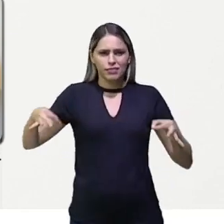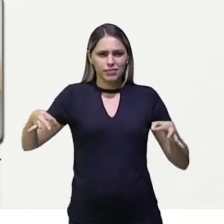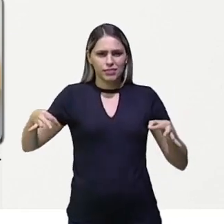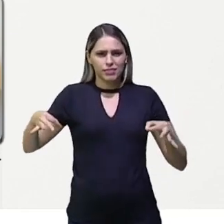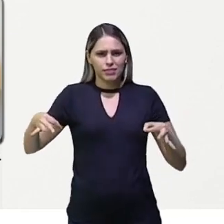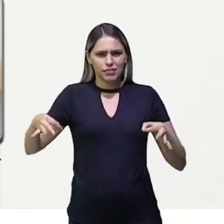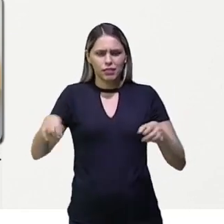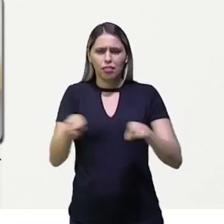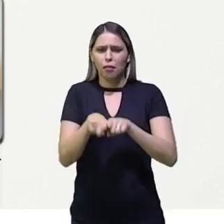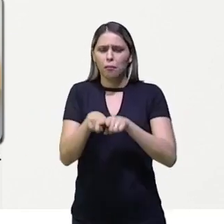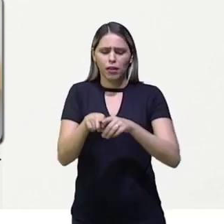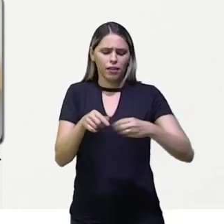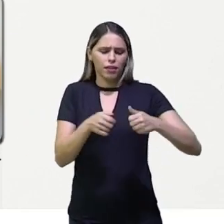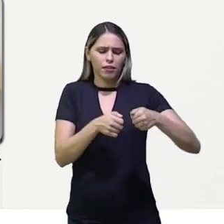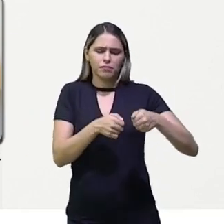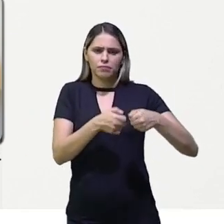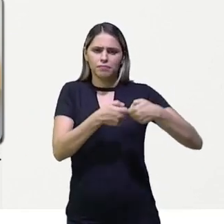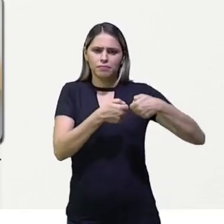e a trena.